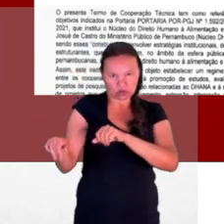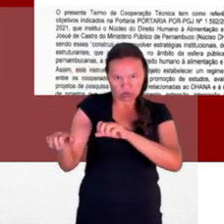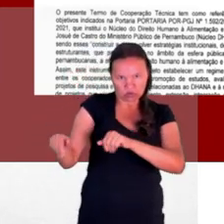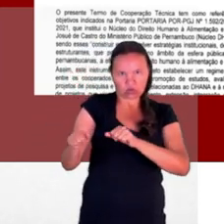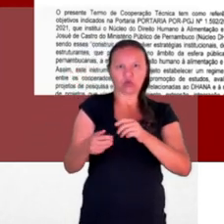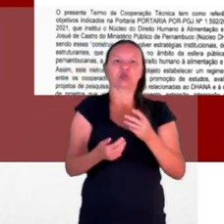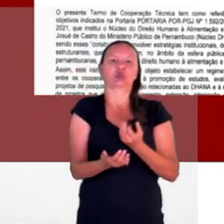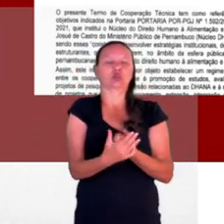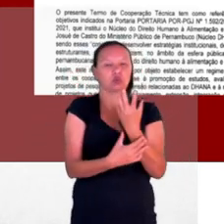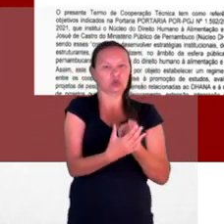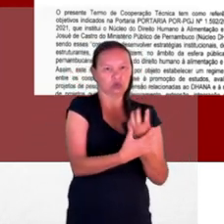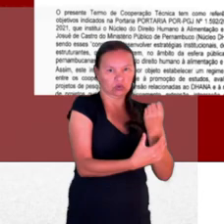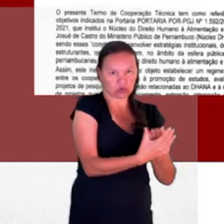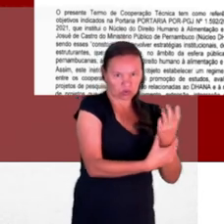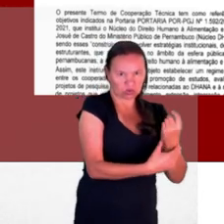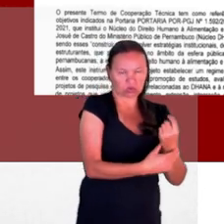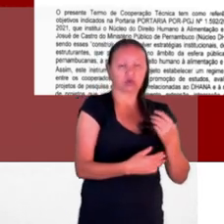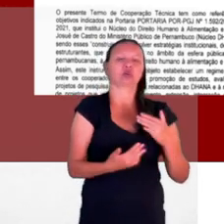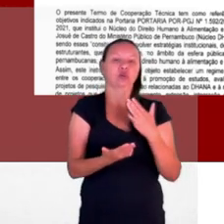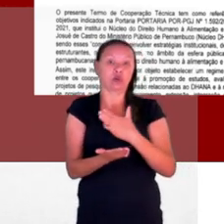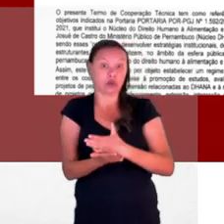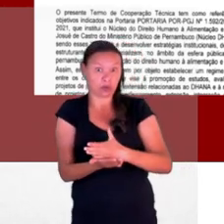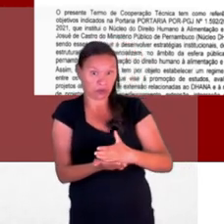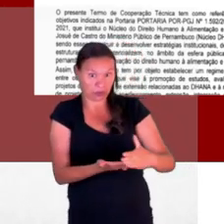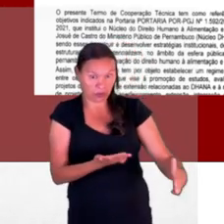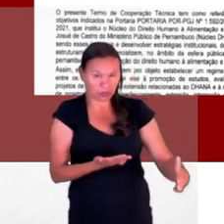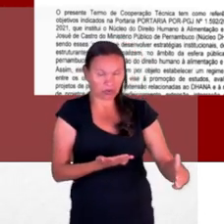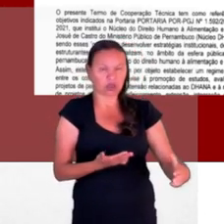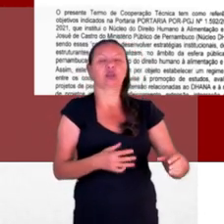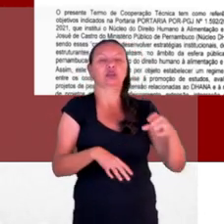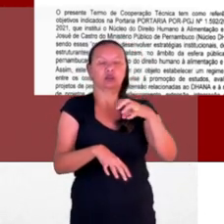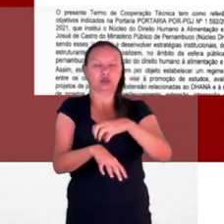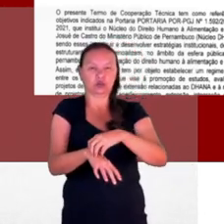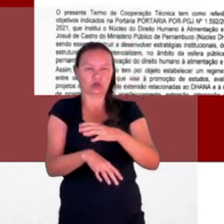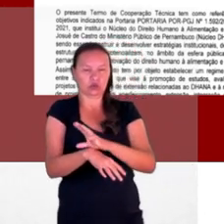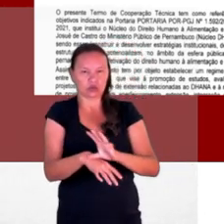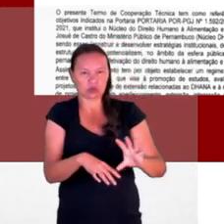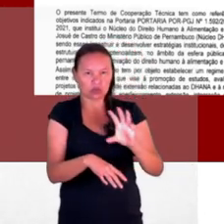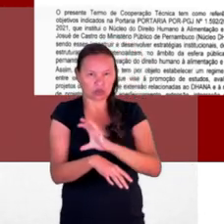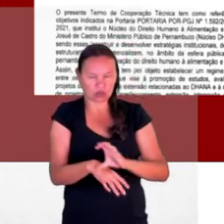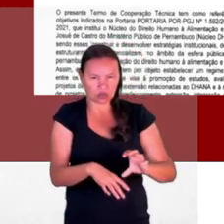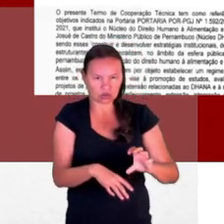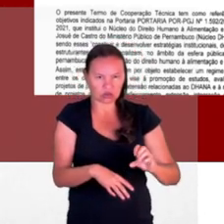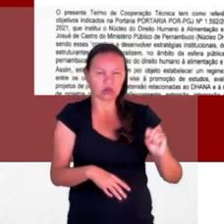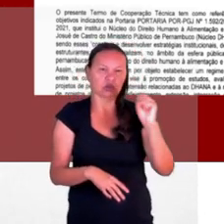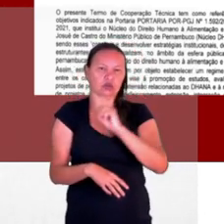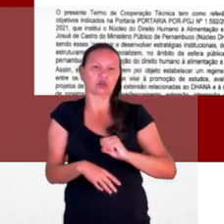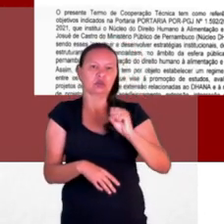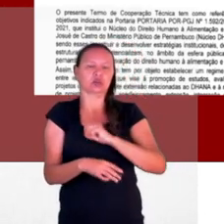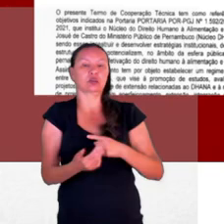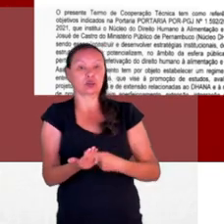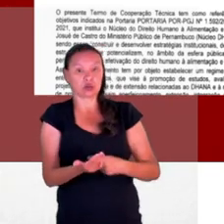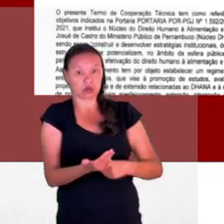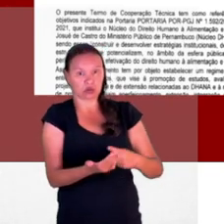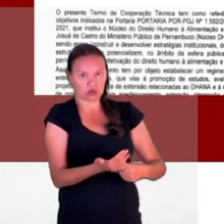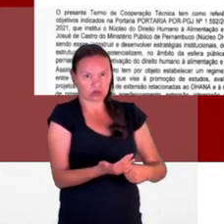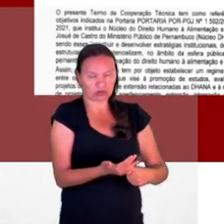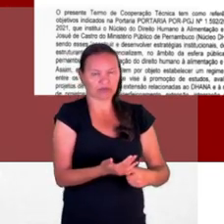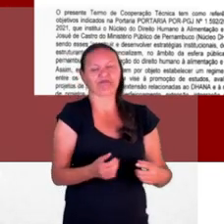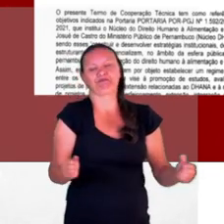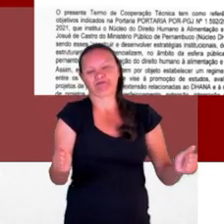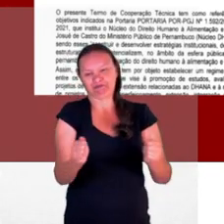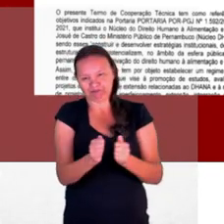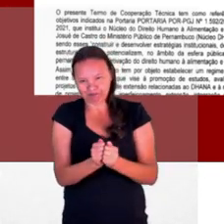Compreensão é que por meio dos sindicatos eles têm localmente lá no território uma capacidade de